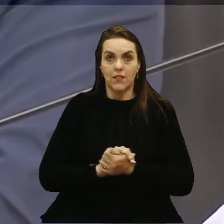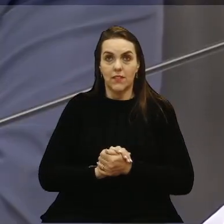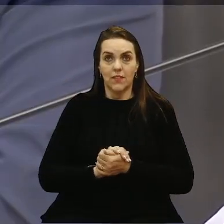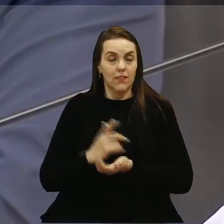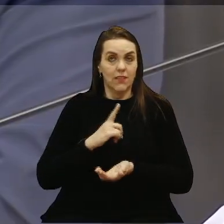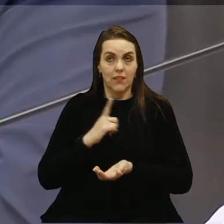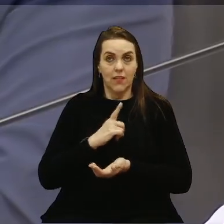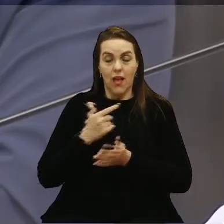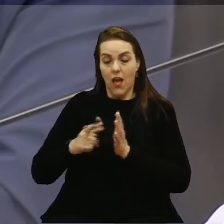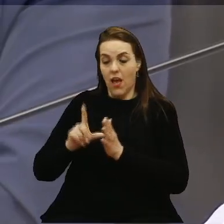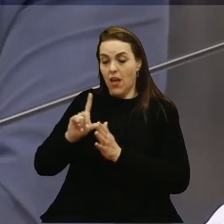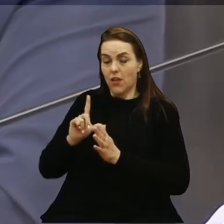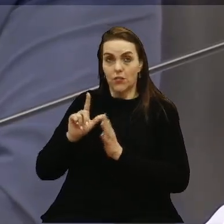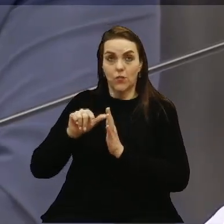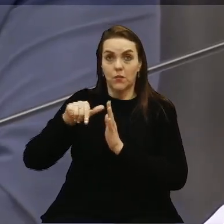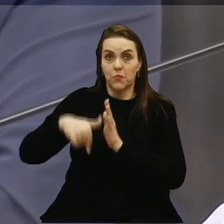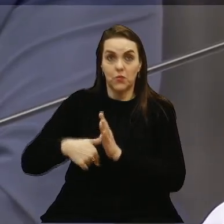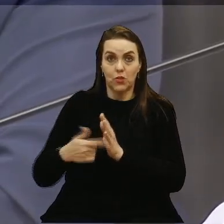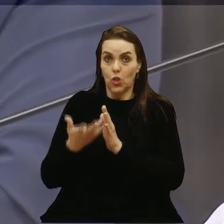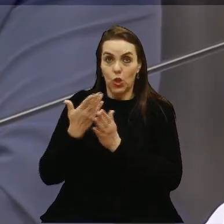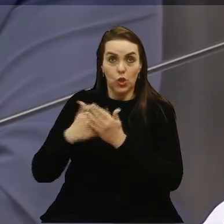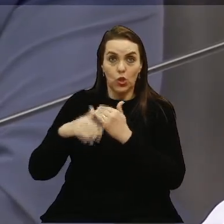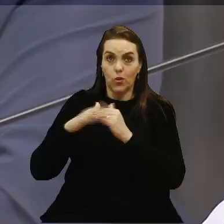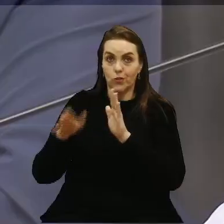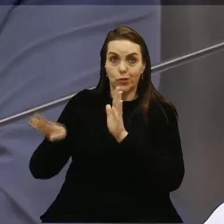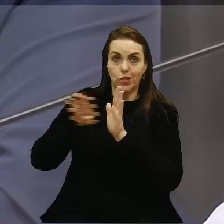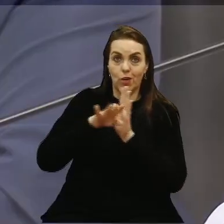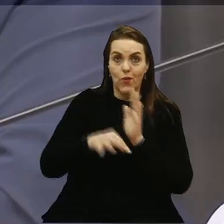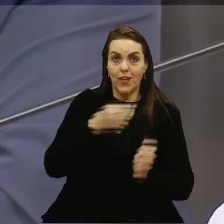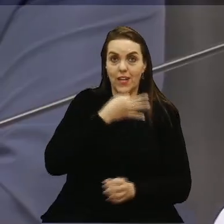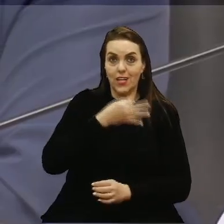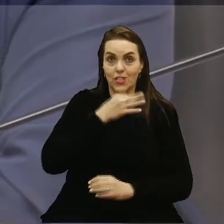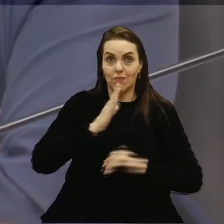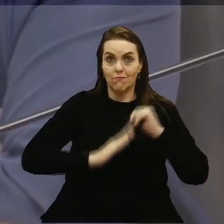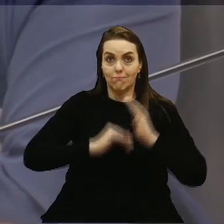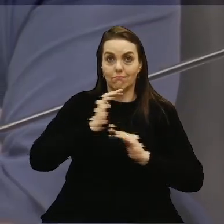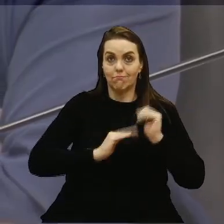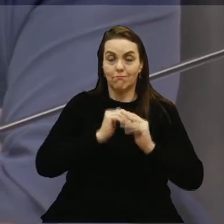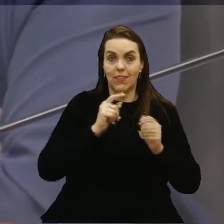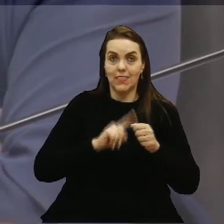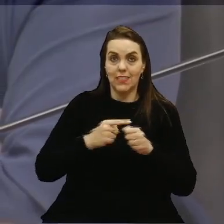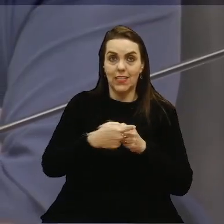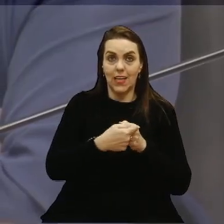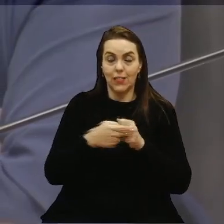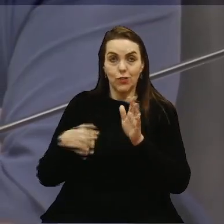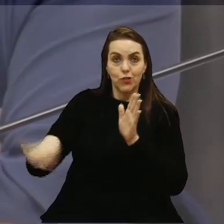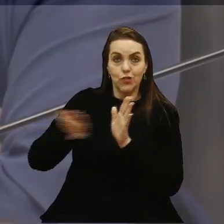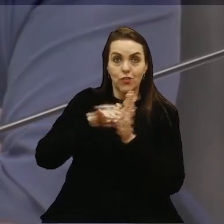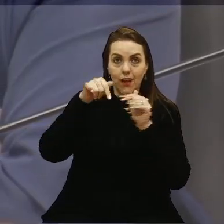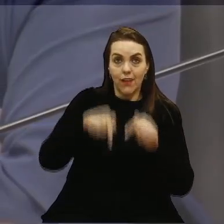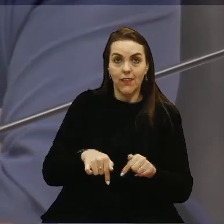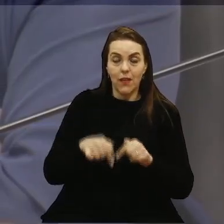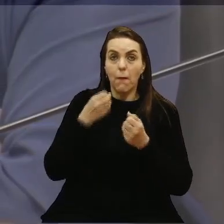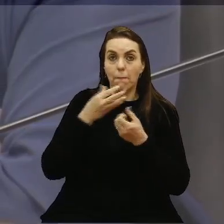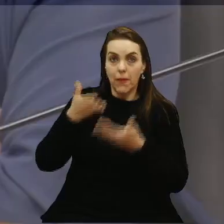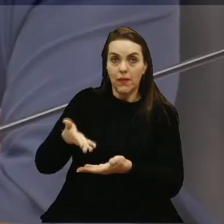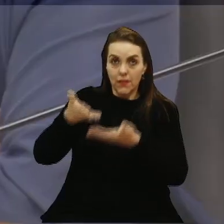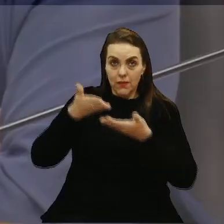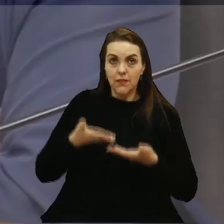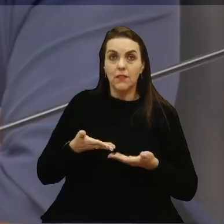Antes ou depois, todos viemos para Caxias para construir essa cidade. E quem chega aqui é muito bem-vindo e vai ser